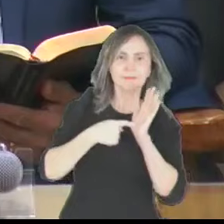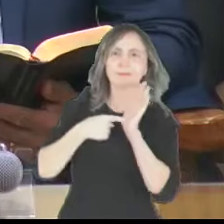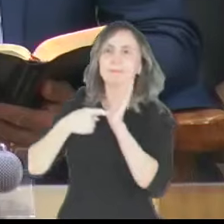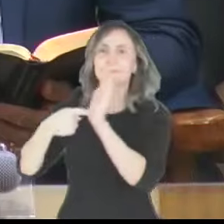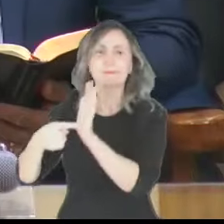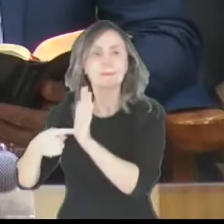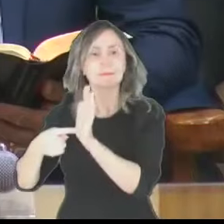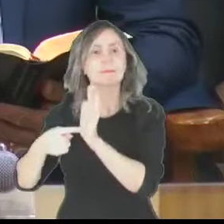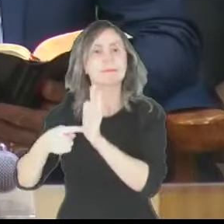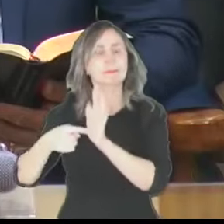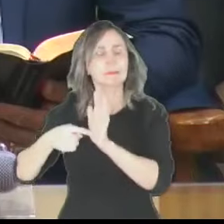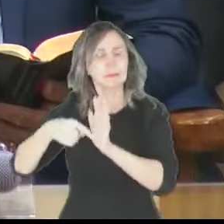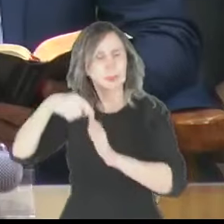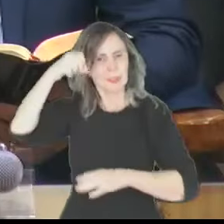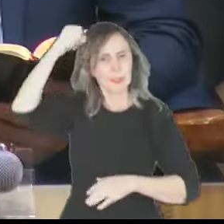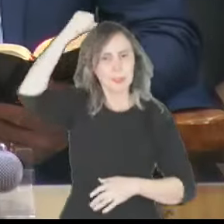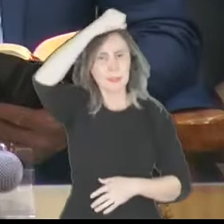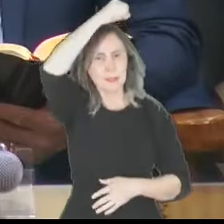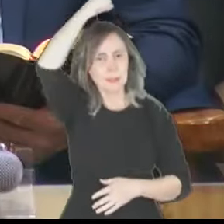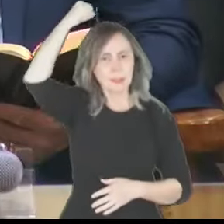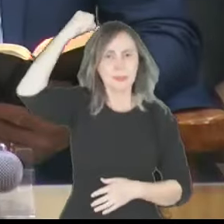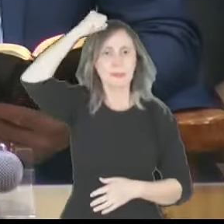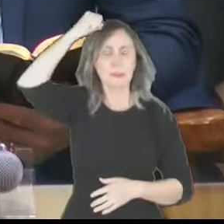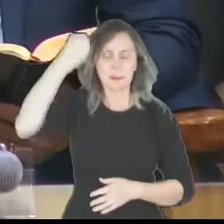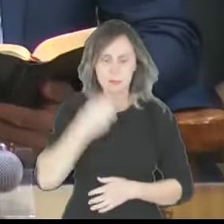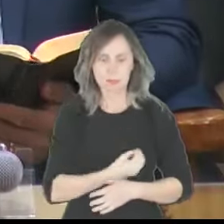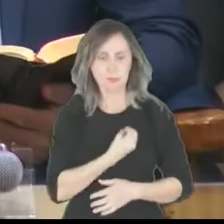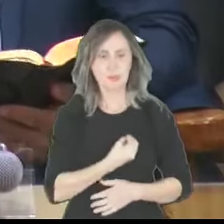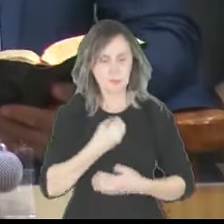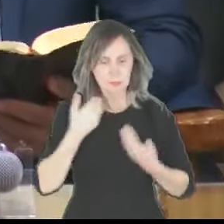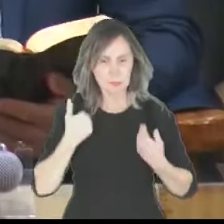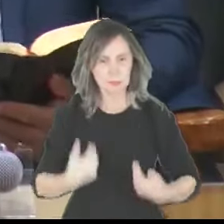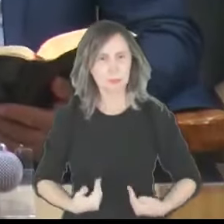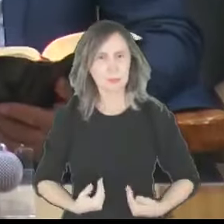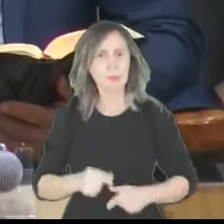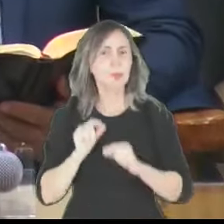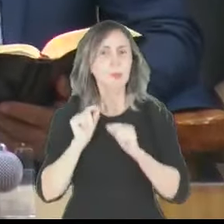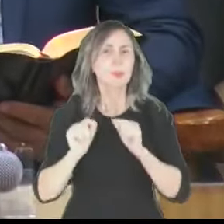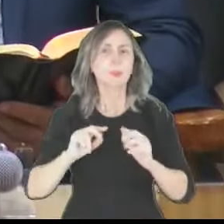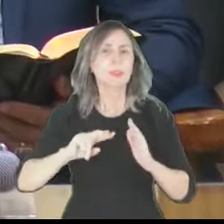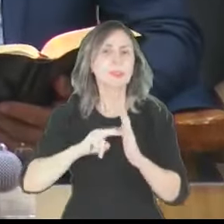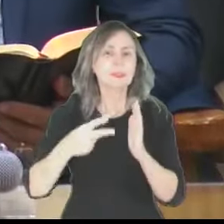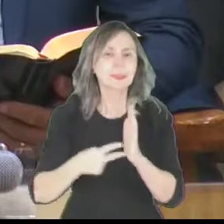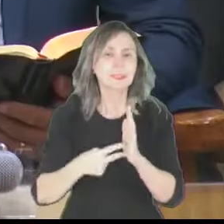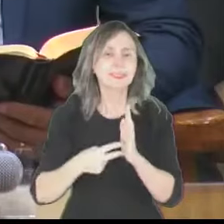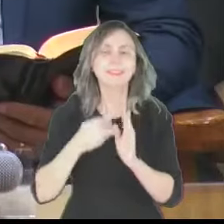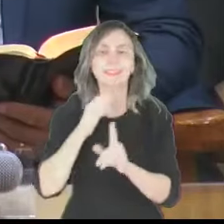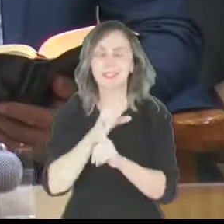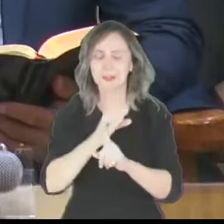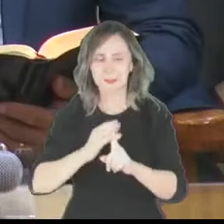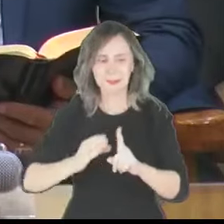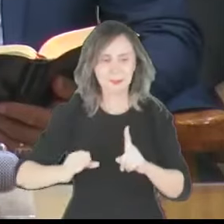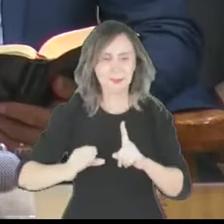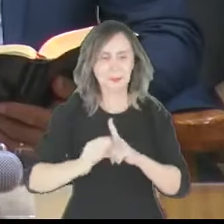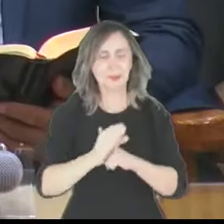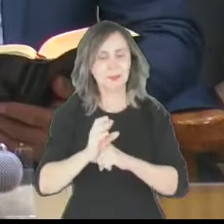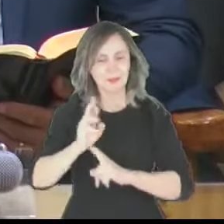e agradável a Deus, que é o vosso culto racional.